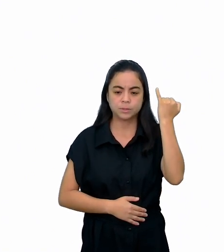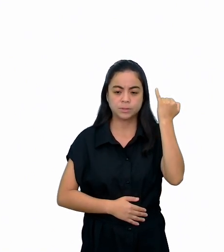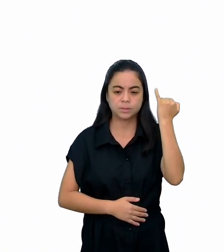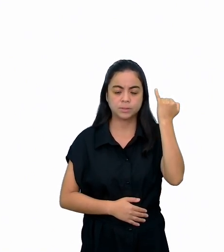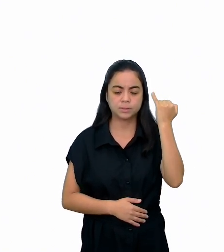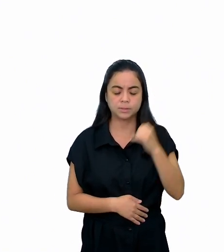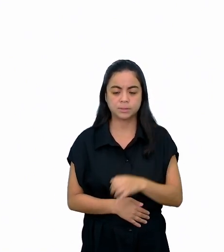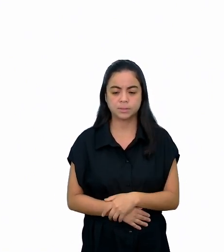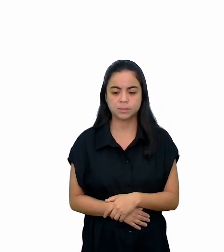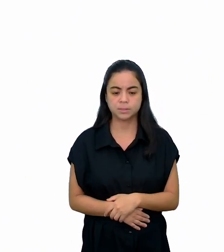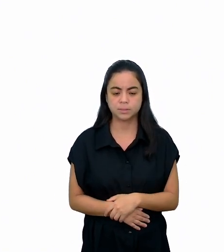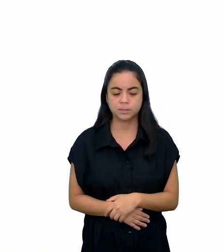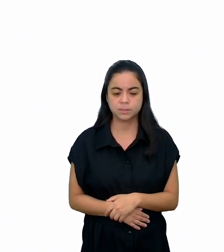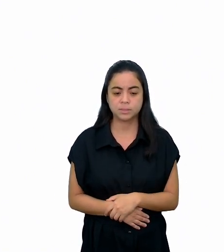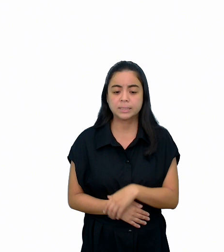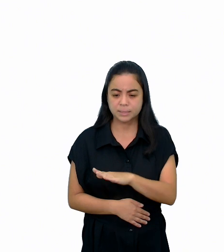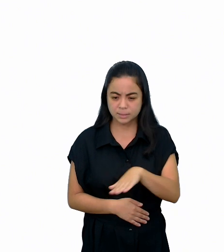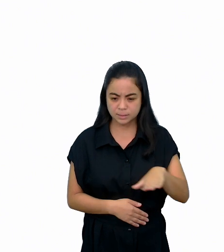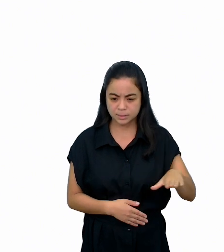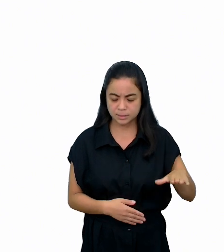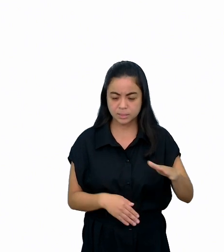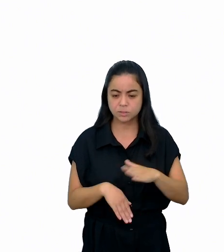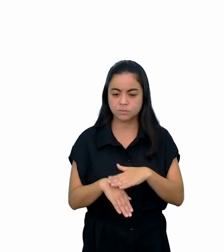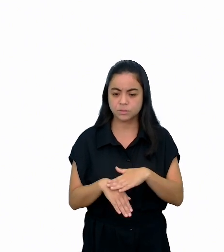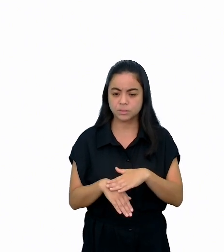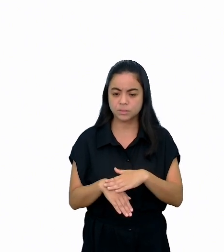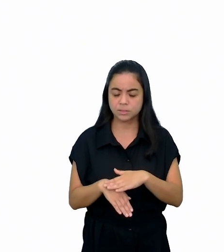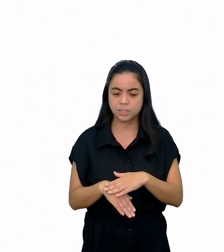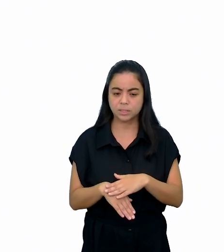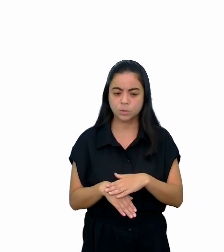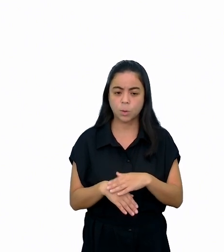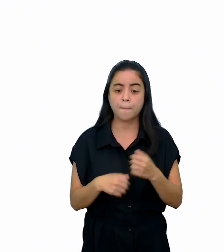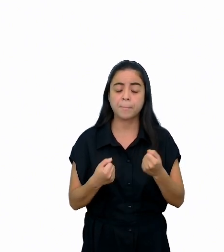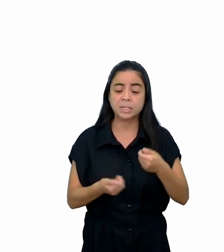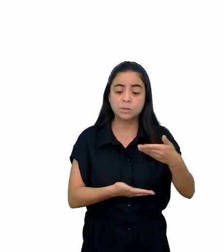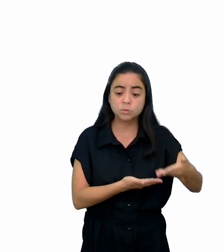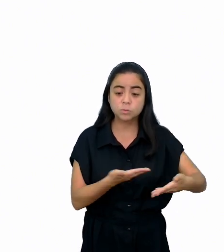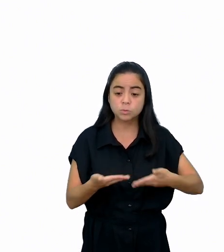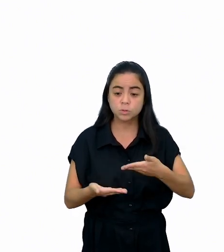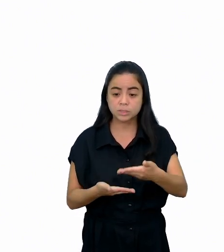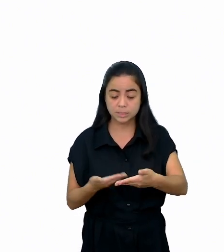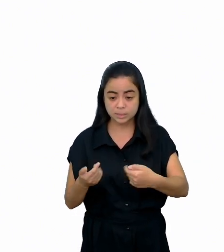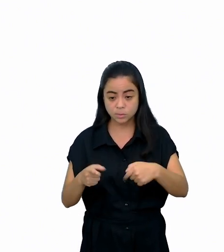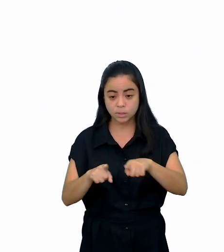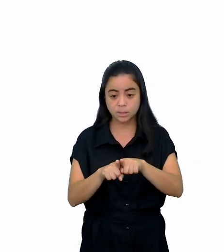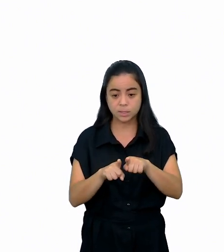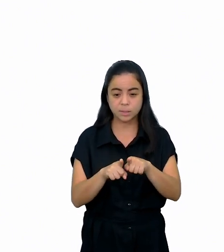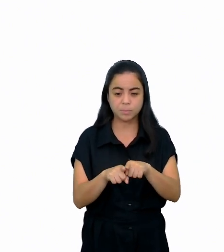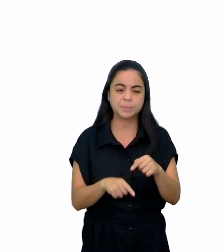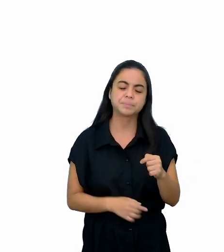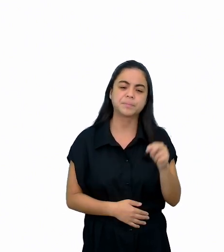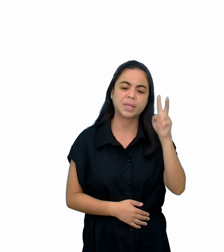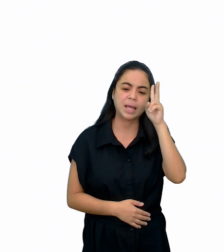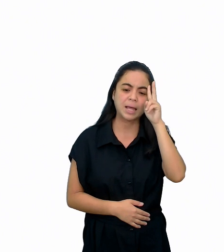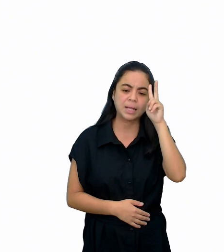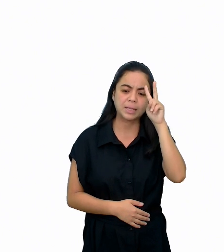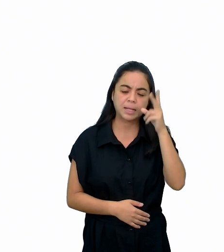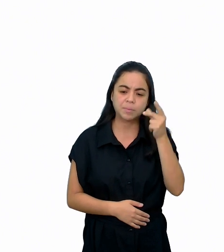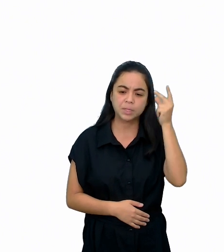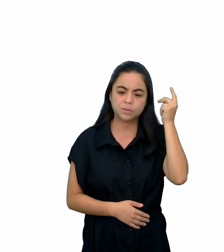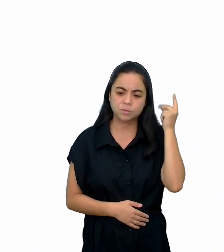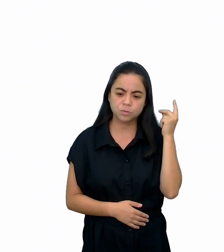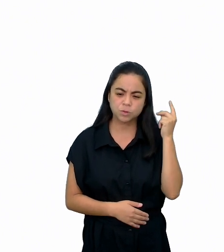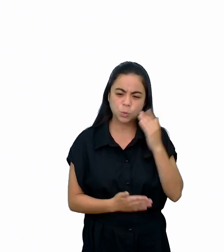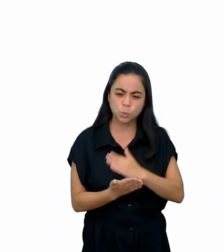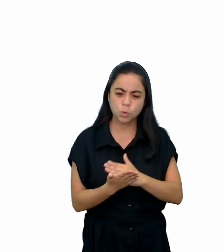que as crianças façam, você garanta a socialização dos registros, né? Lembra que a gente falou lá no